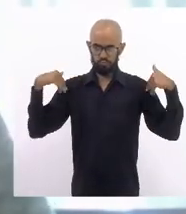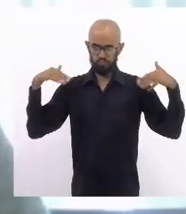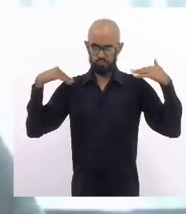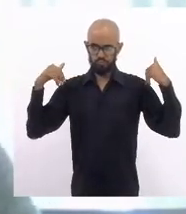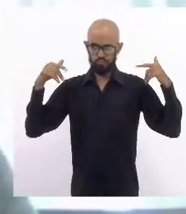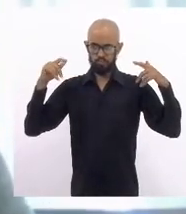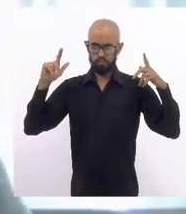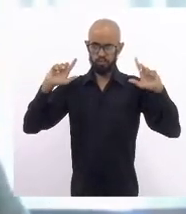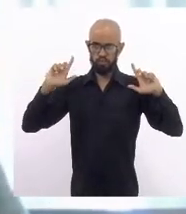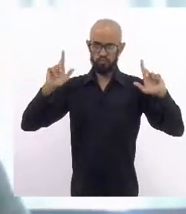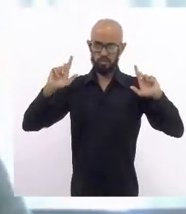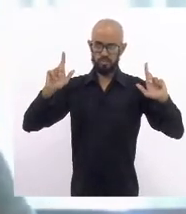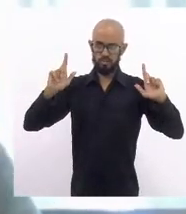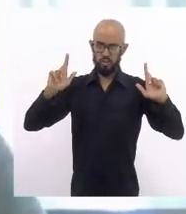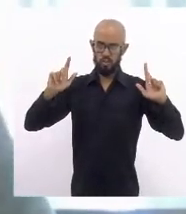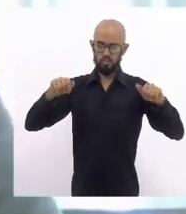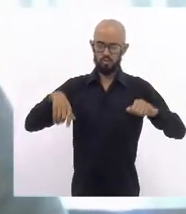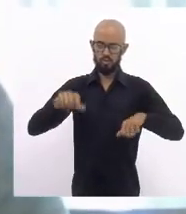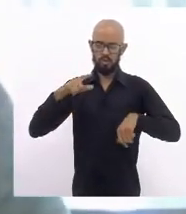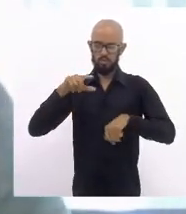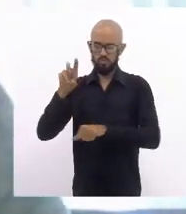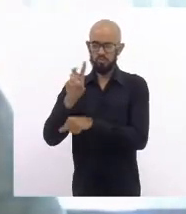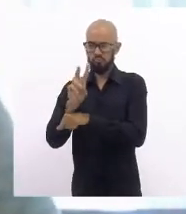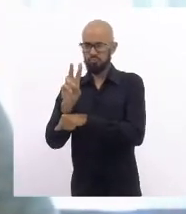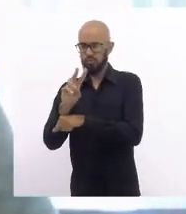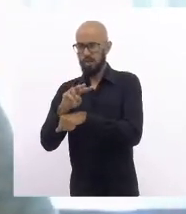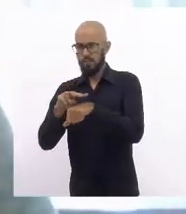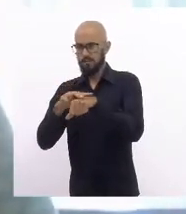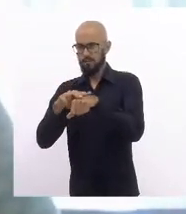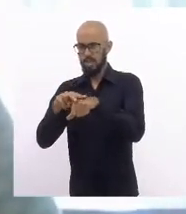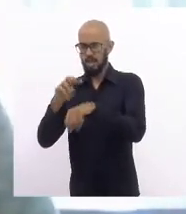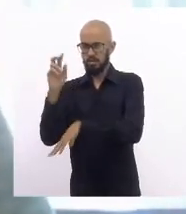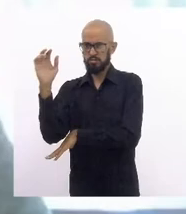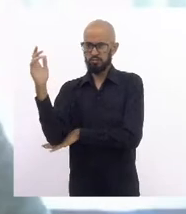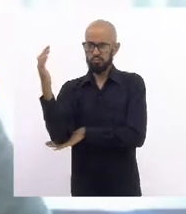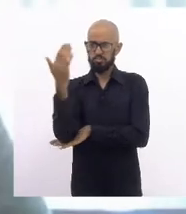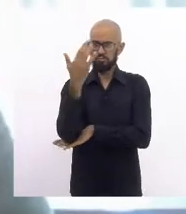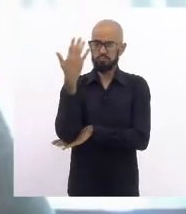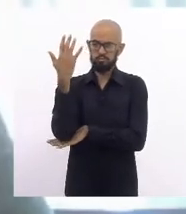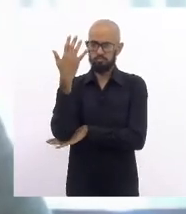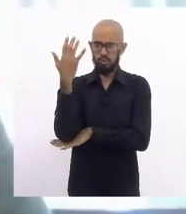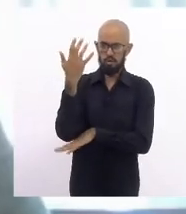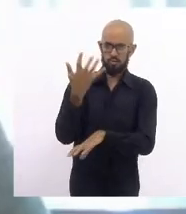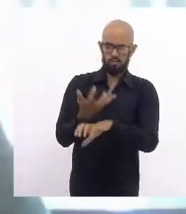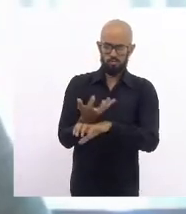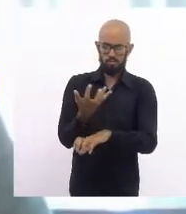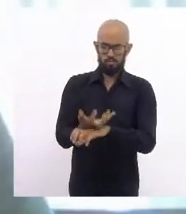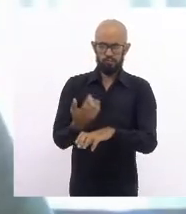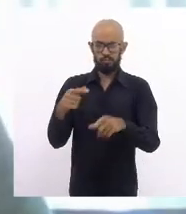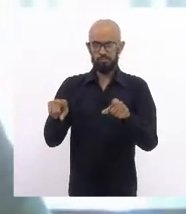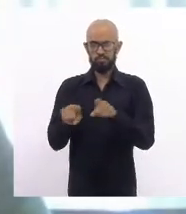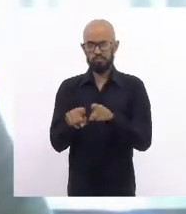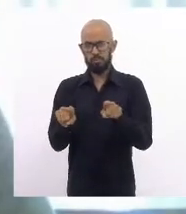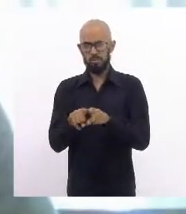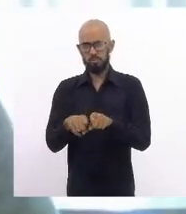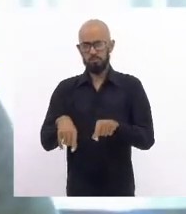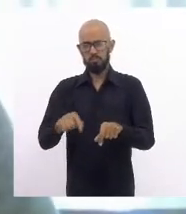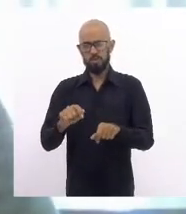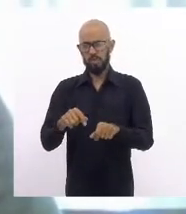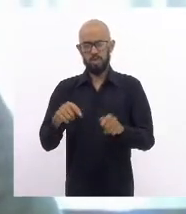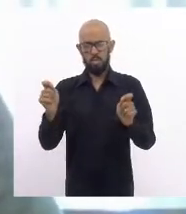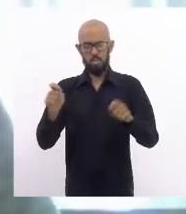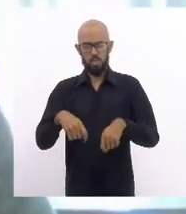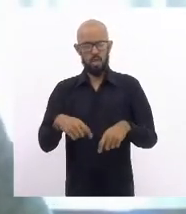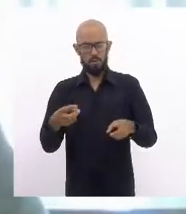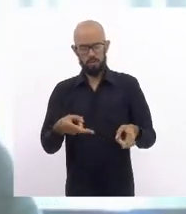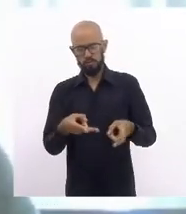áreas verdes, de preservação, de cultura. E a gente não pode, obviamente, ver que um